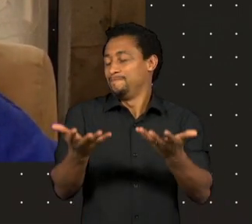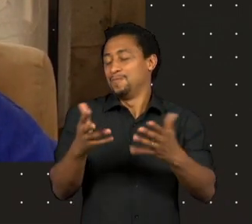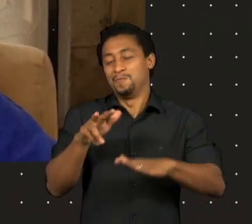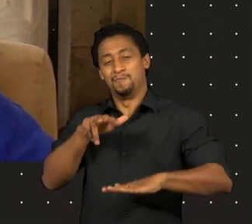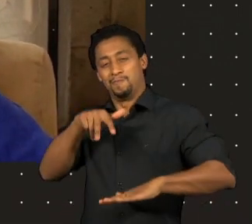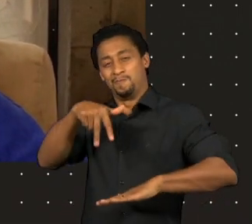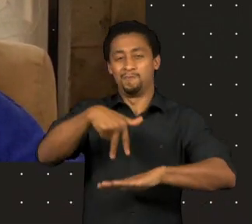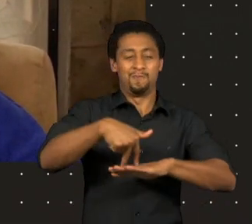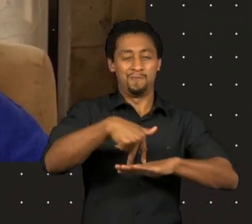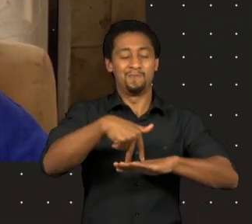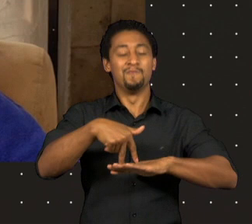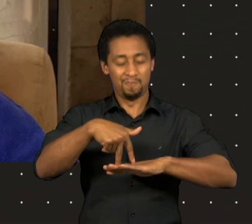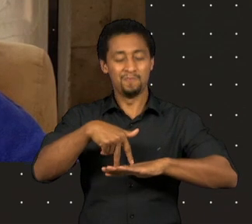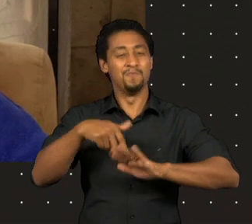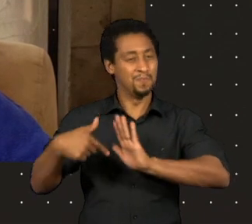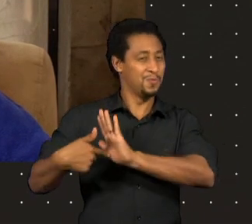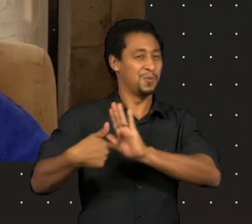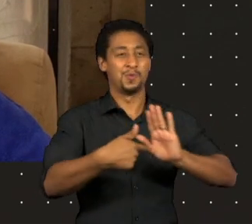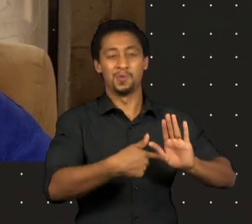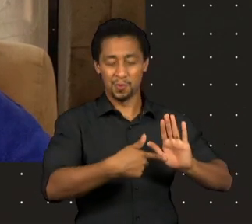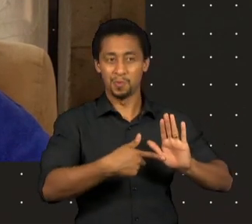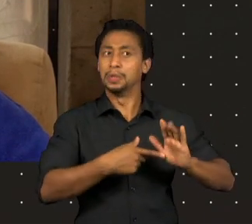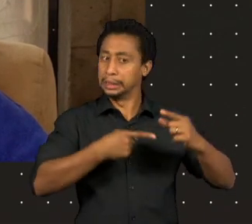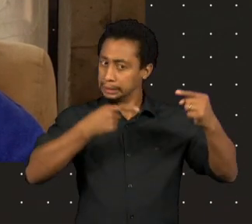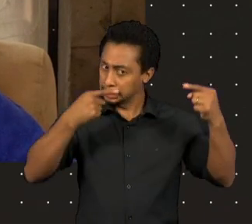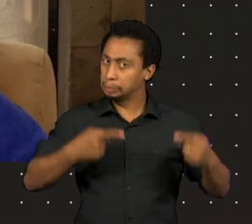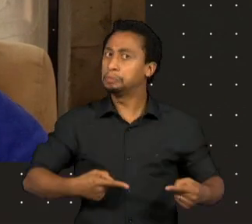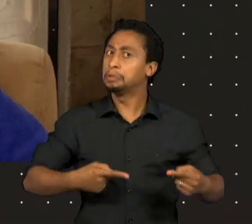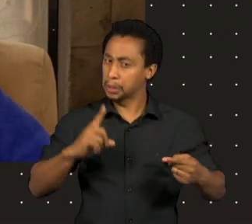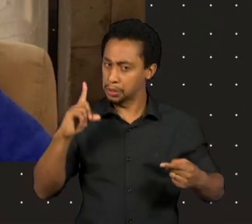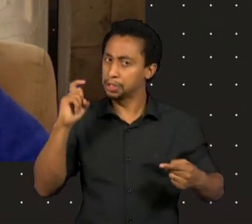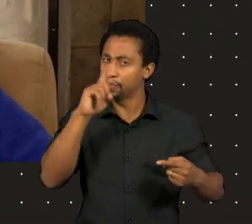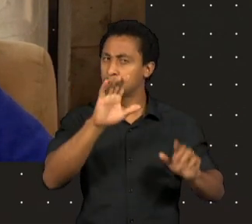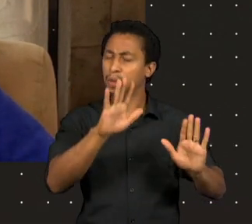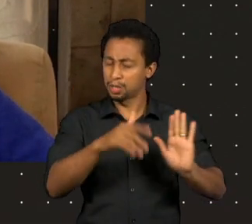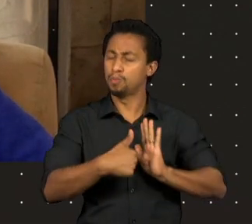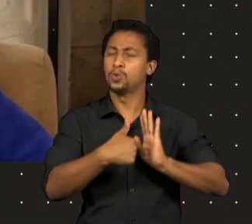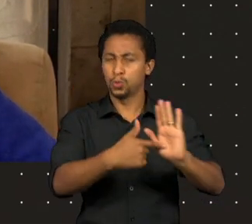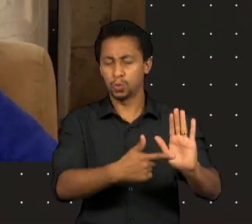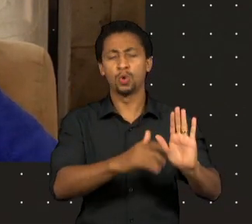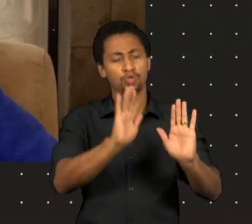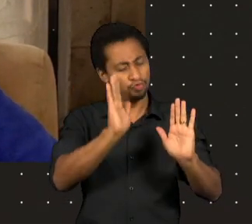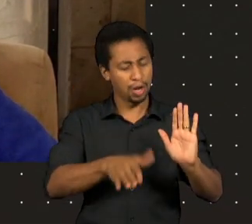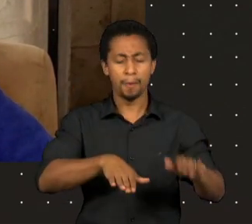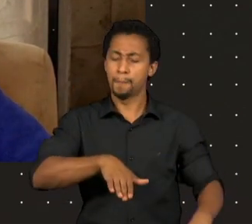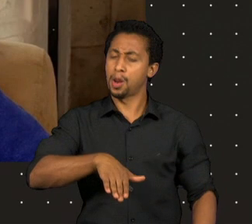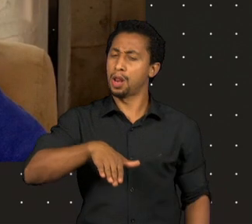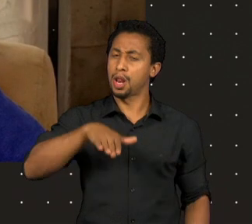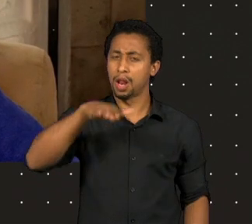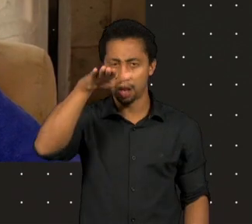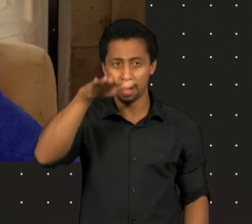difícil. Ali ela mostrou que não era mais a garotinha encantadora. Não, ela